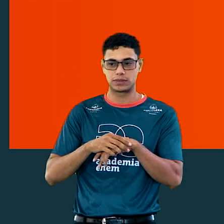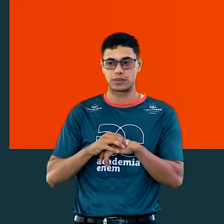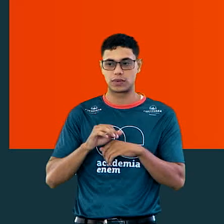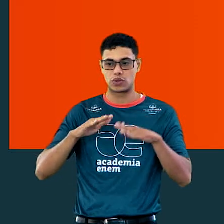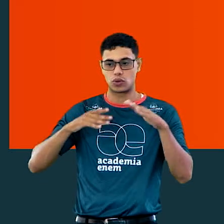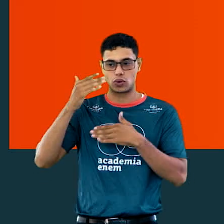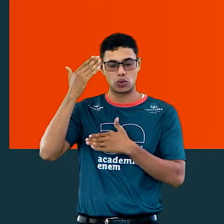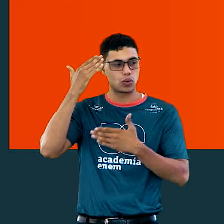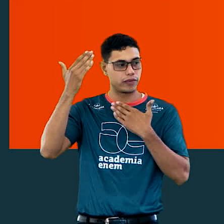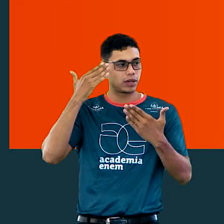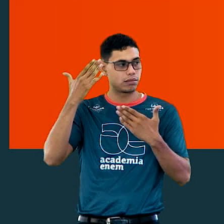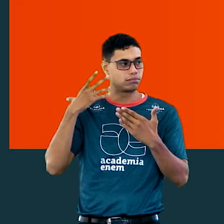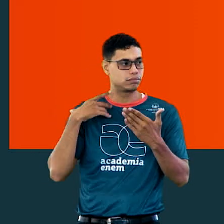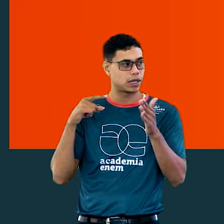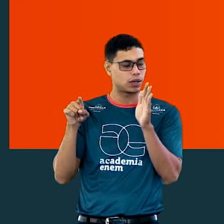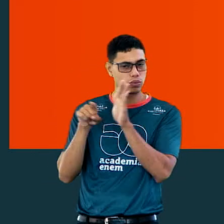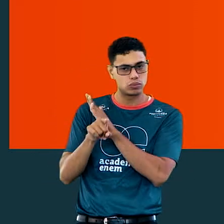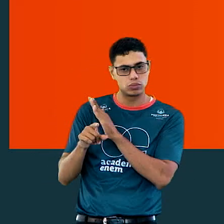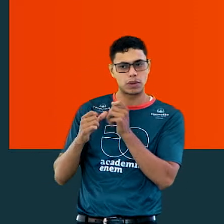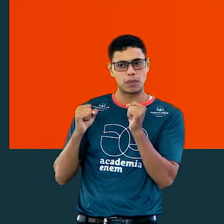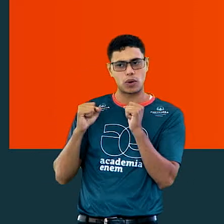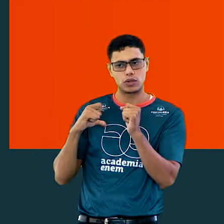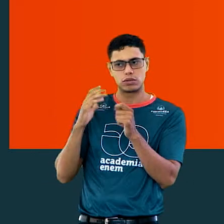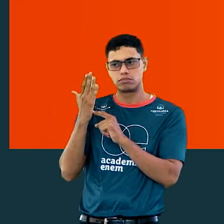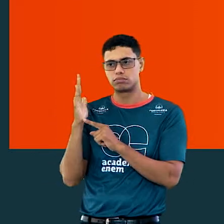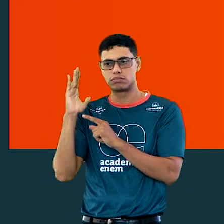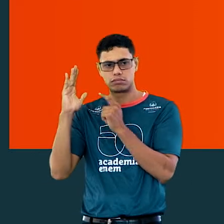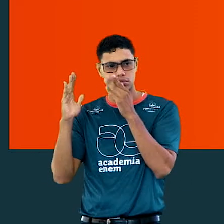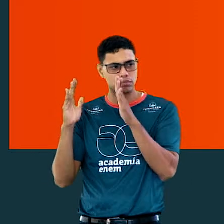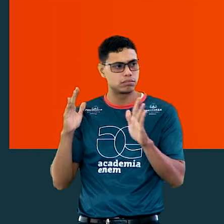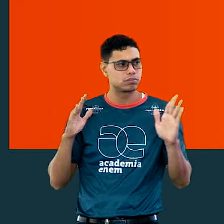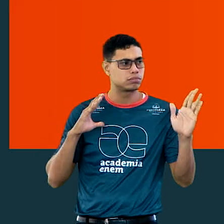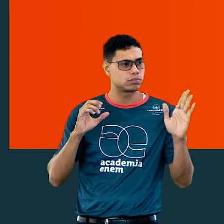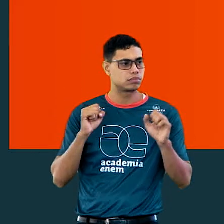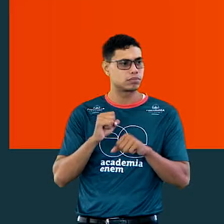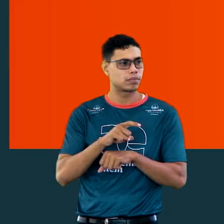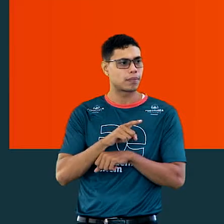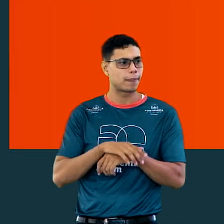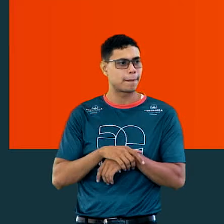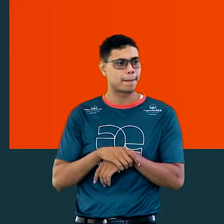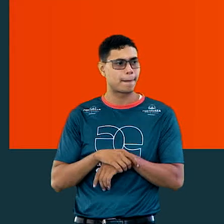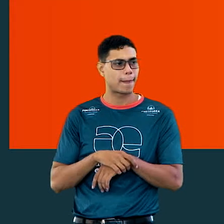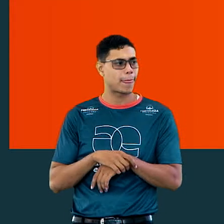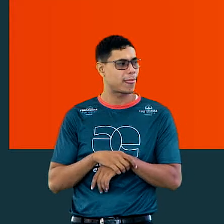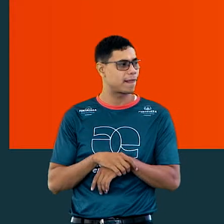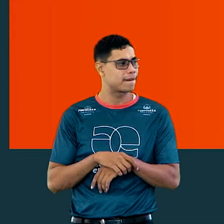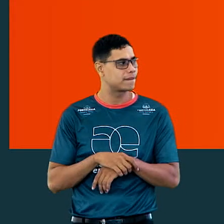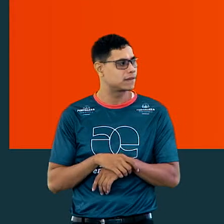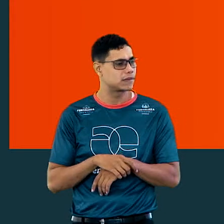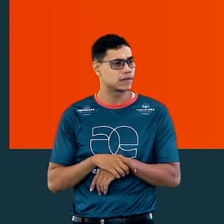dúvida? Querem perguntar, galera? Pode levantar a mão, eu vou até vocês. Diga, meu filho, o que é que eu posso lhe ajudar?